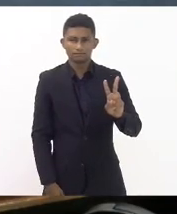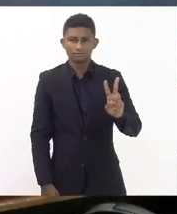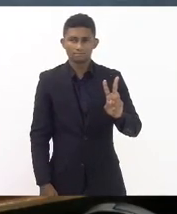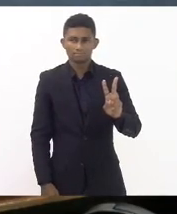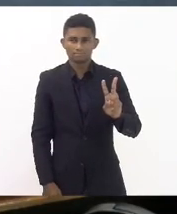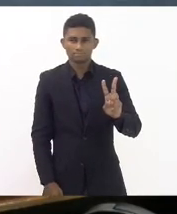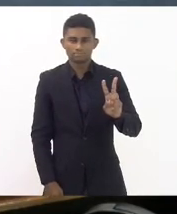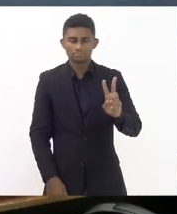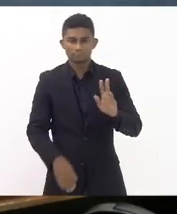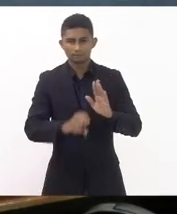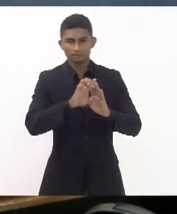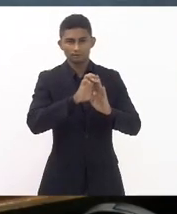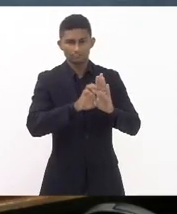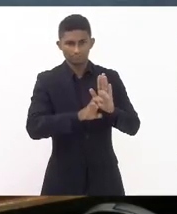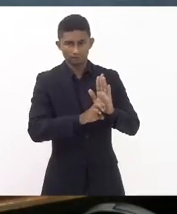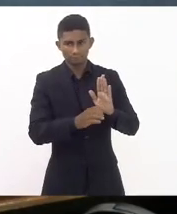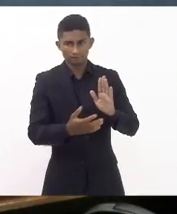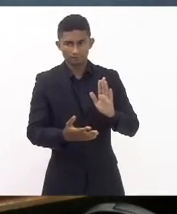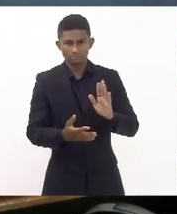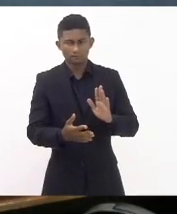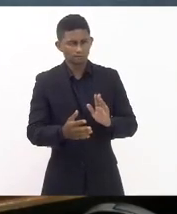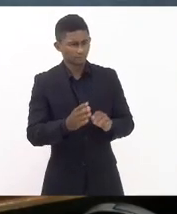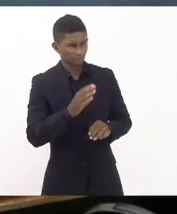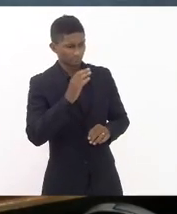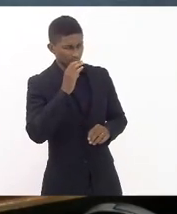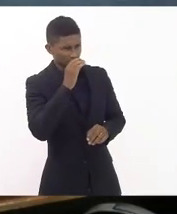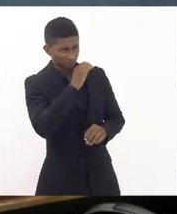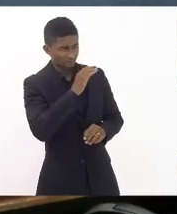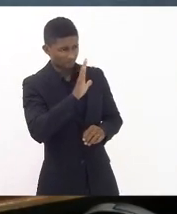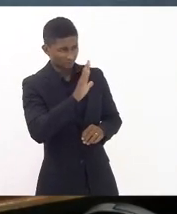Emendas ao PL. Me dá um minuto.